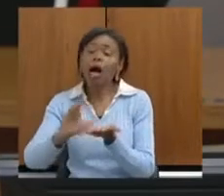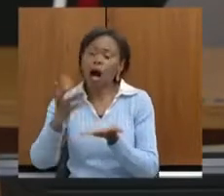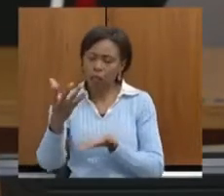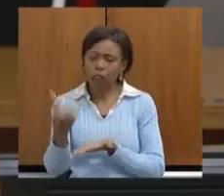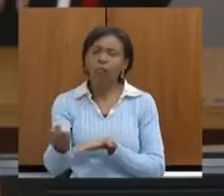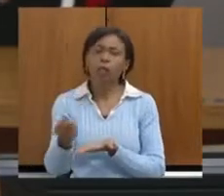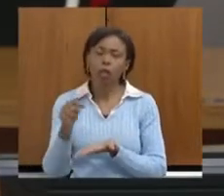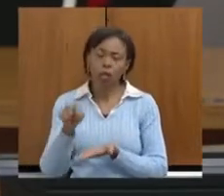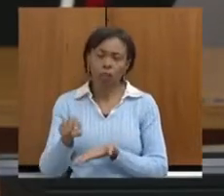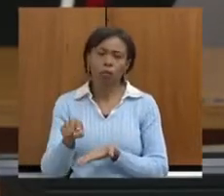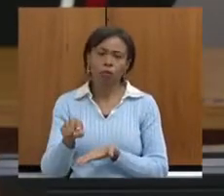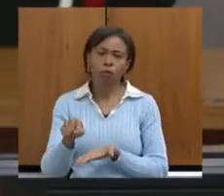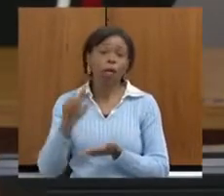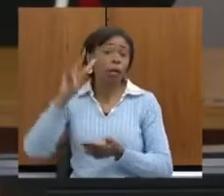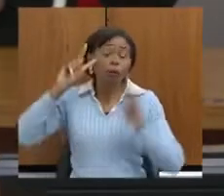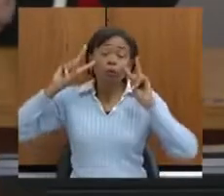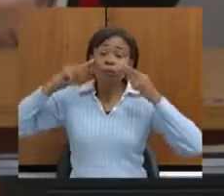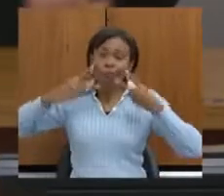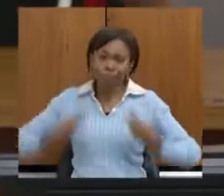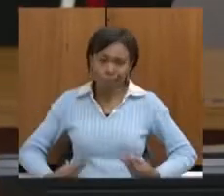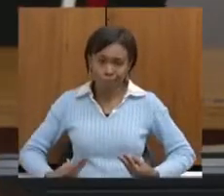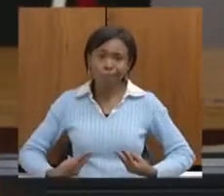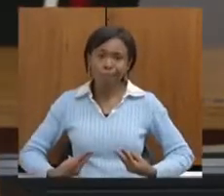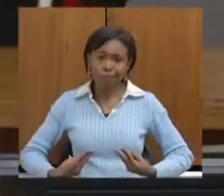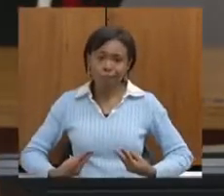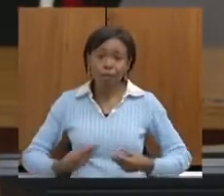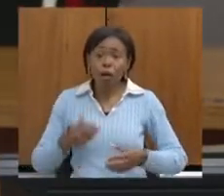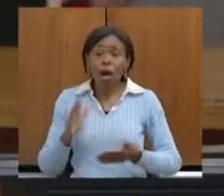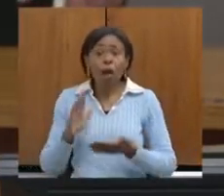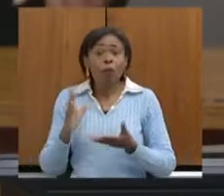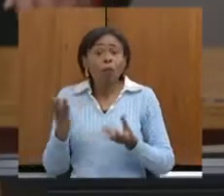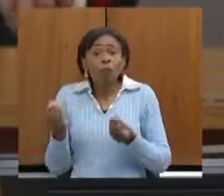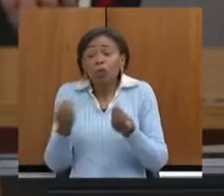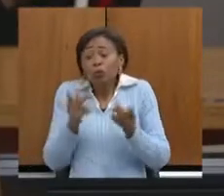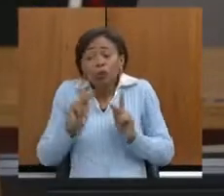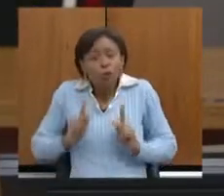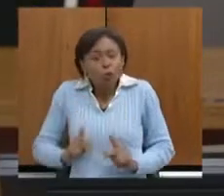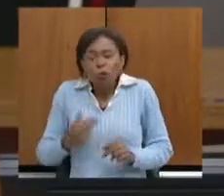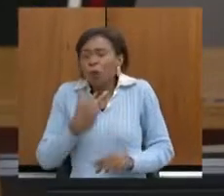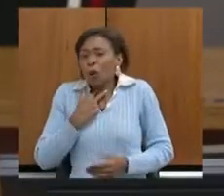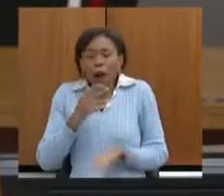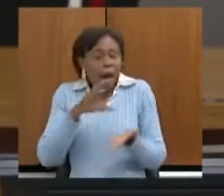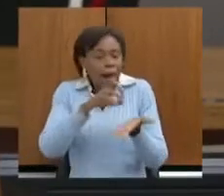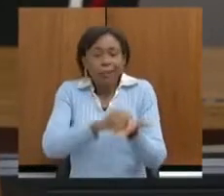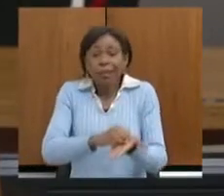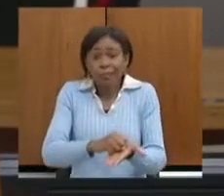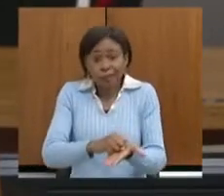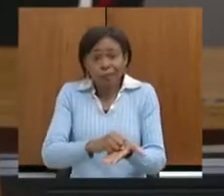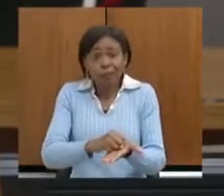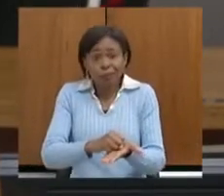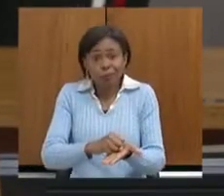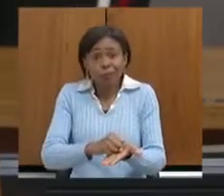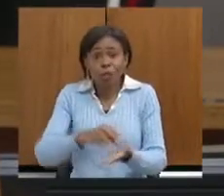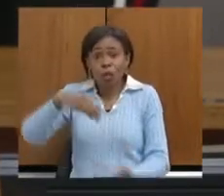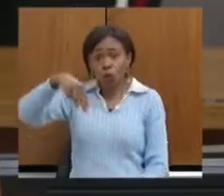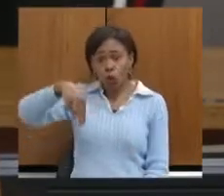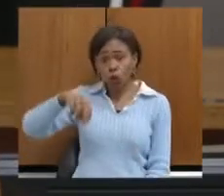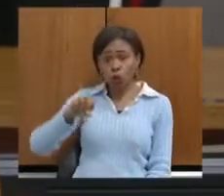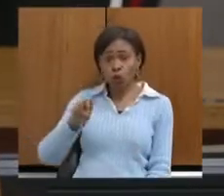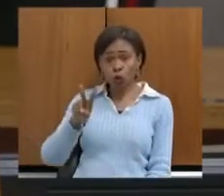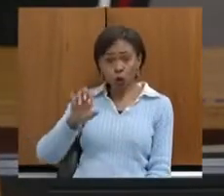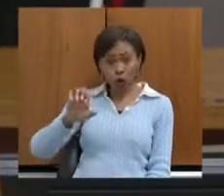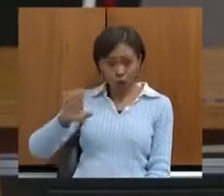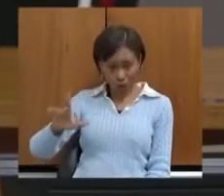acesso a gente tá falando que você é reconhecido quantas pessoas não podem nem fazer o cadastro não é deve ser ou no móvel